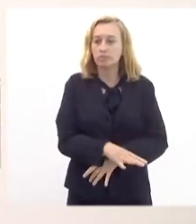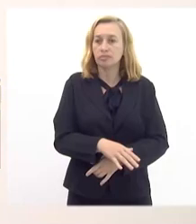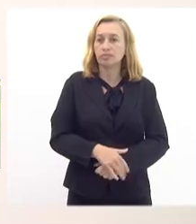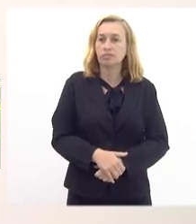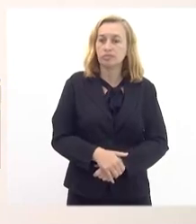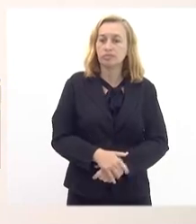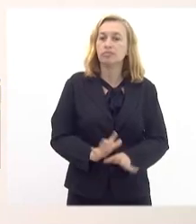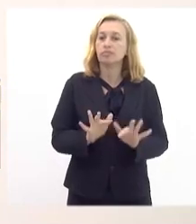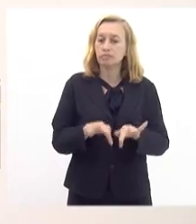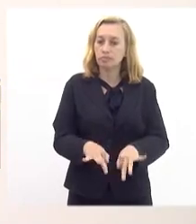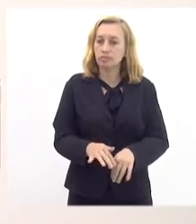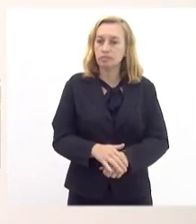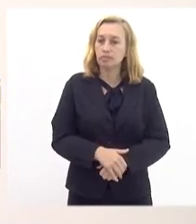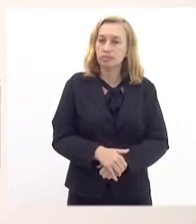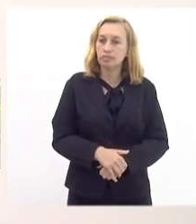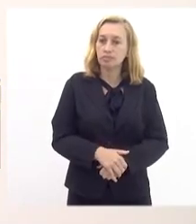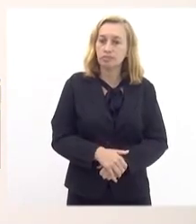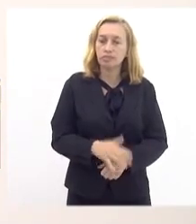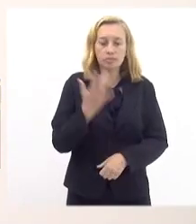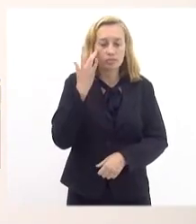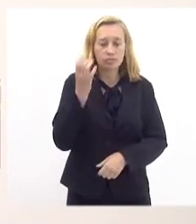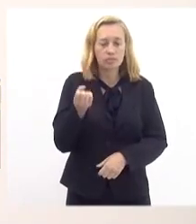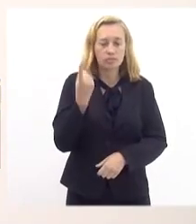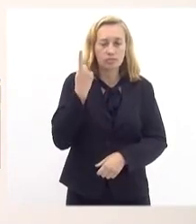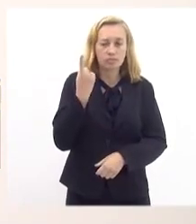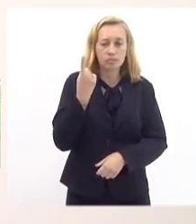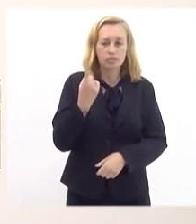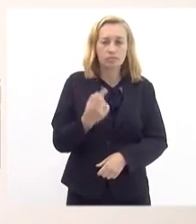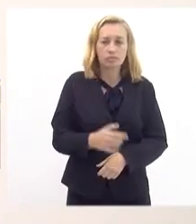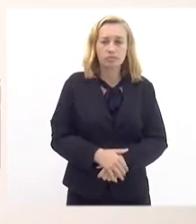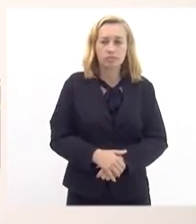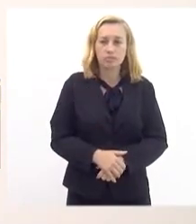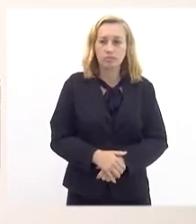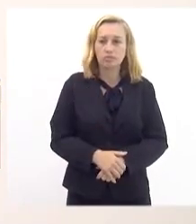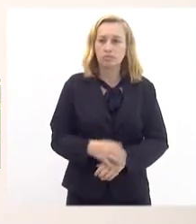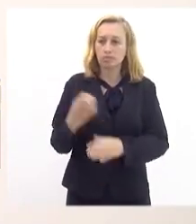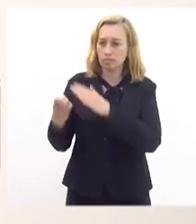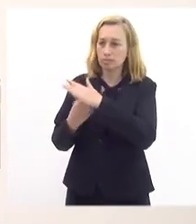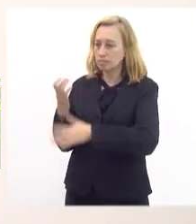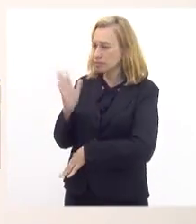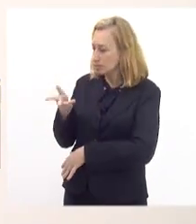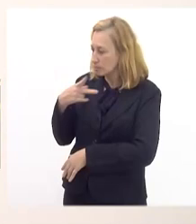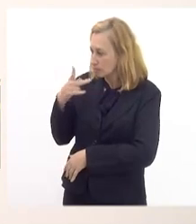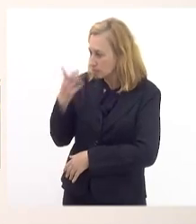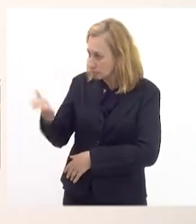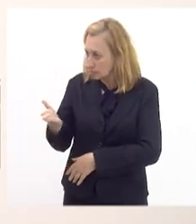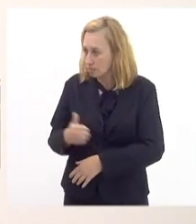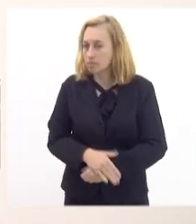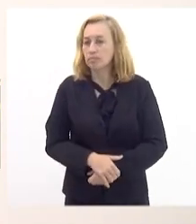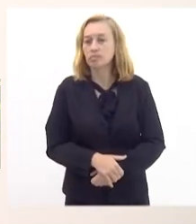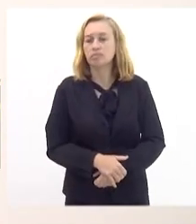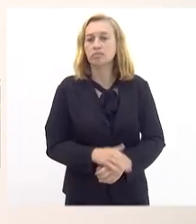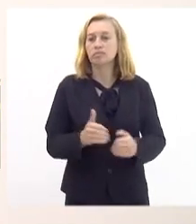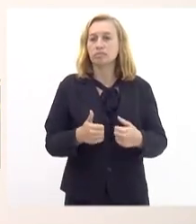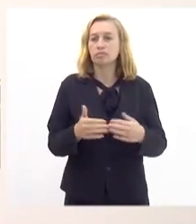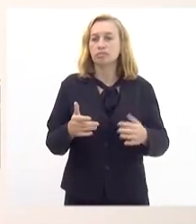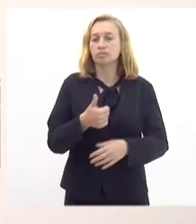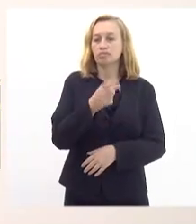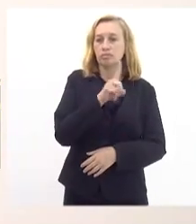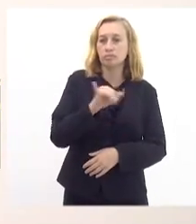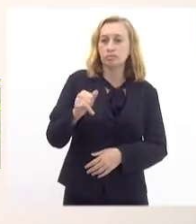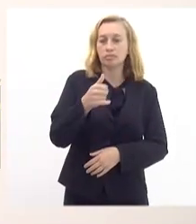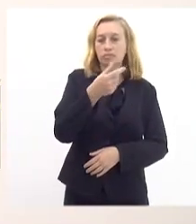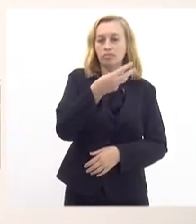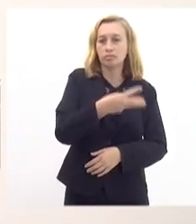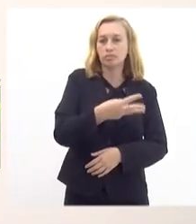né concluindo o que eu acho estranho assim sabe uma empresa Como já foi dita aberta no Dia Trinta e Um de decidir